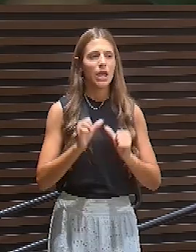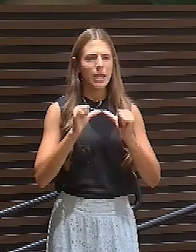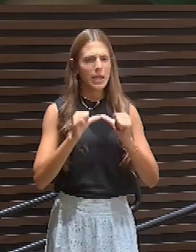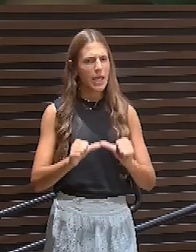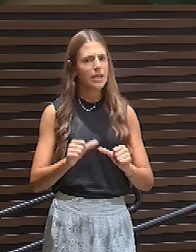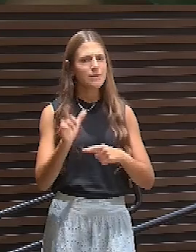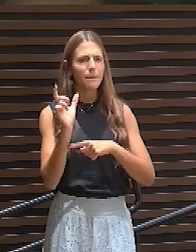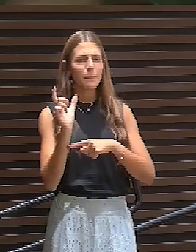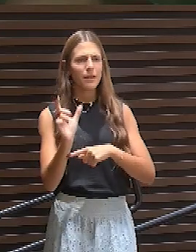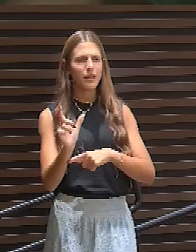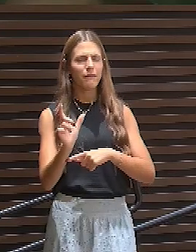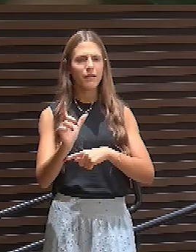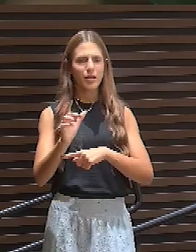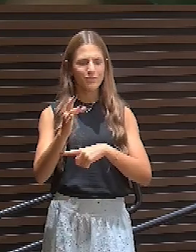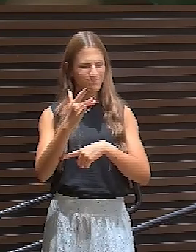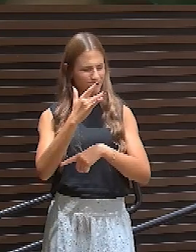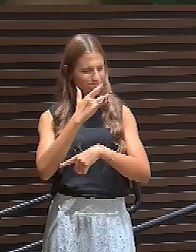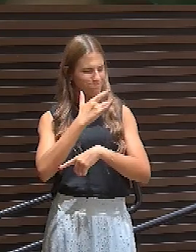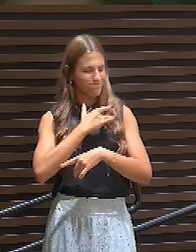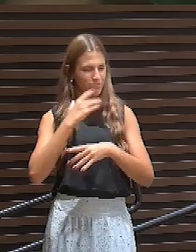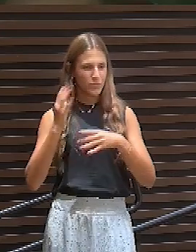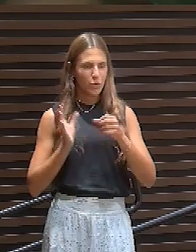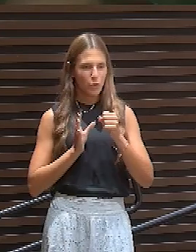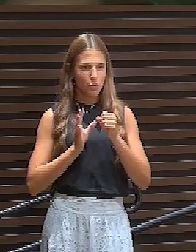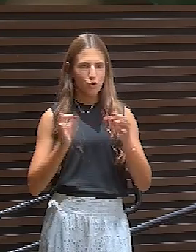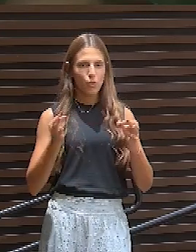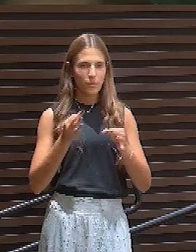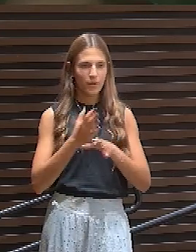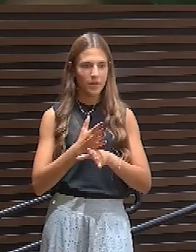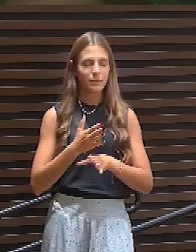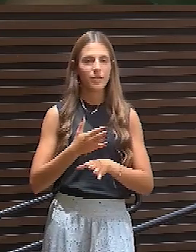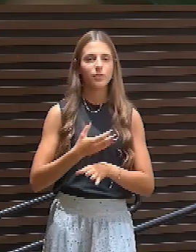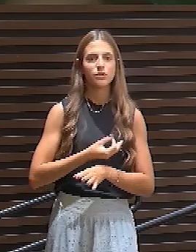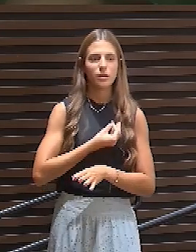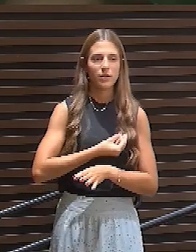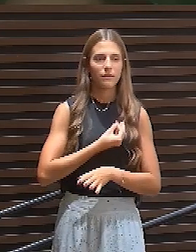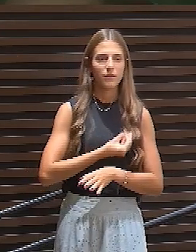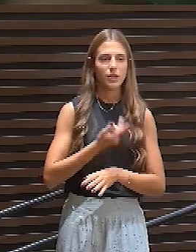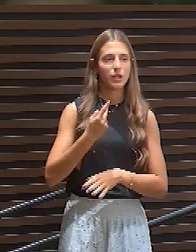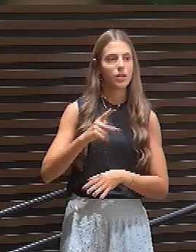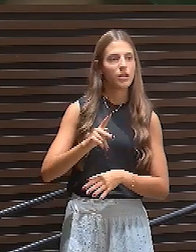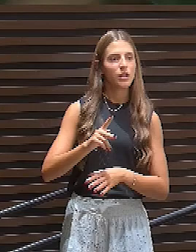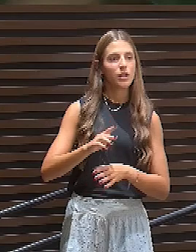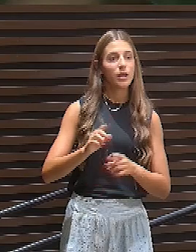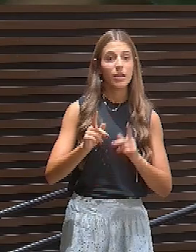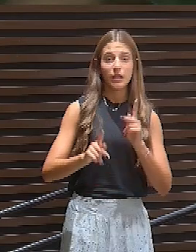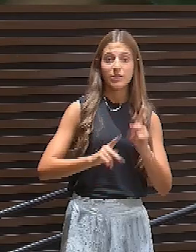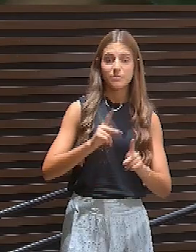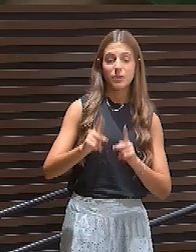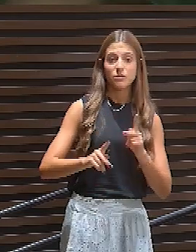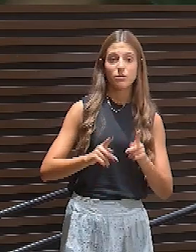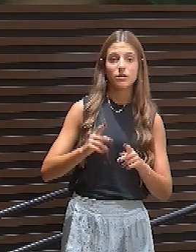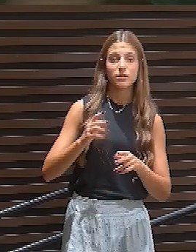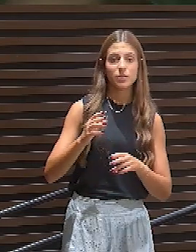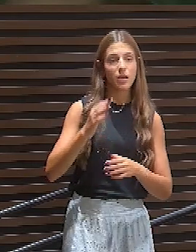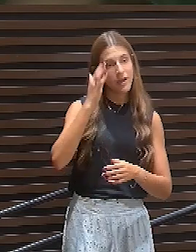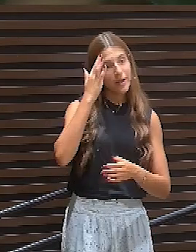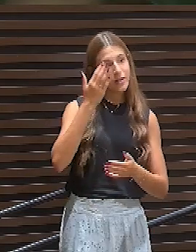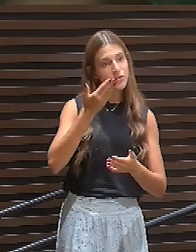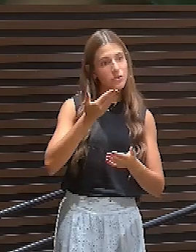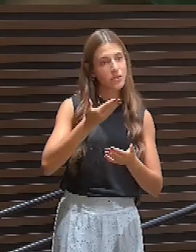dele. Naquela época, a maioria dos cristãos acreditava que as missões para as outras nações